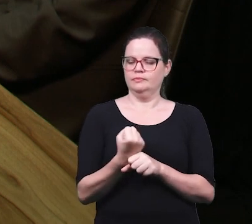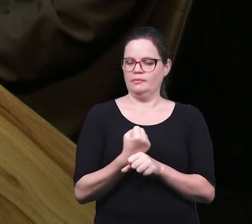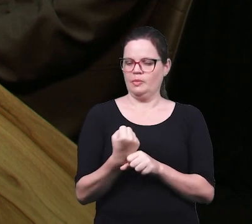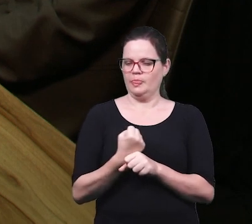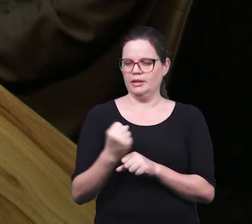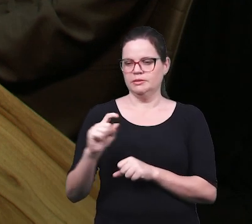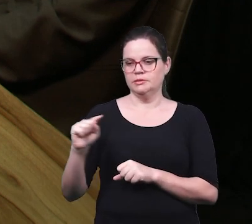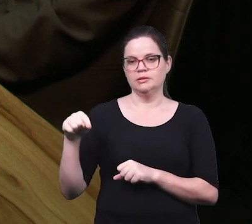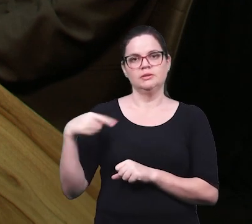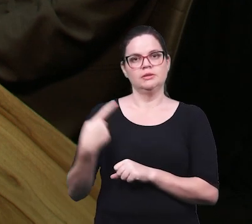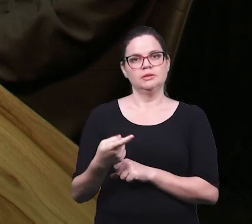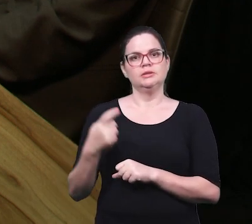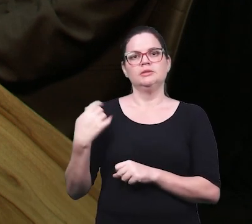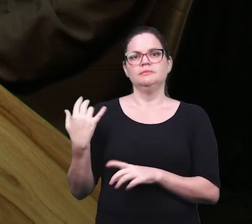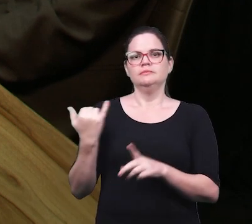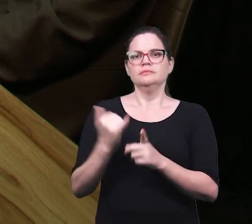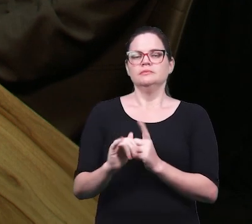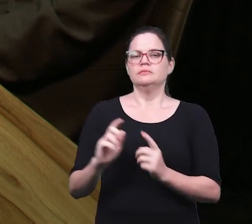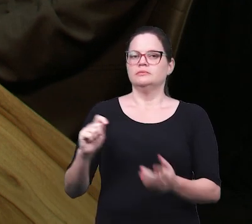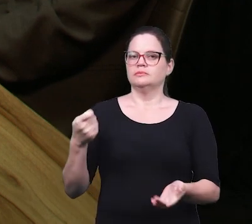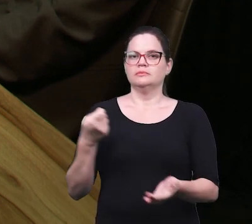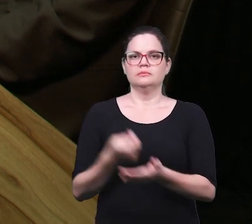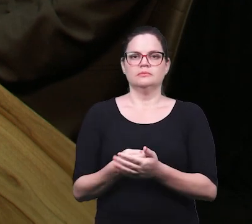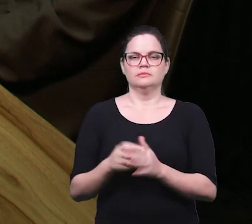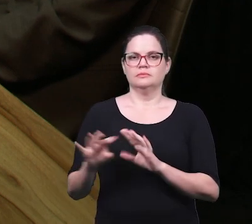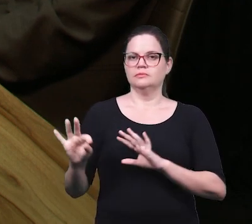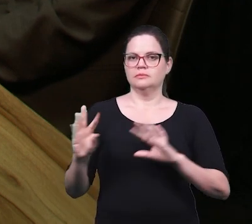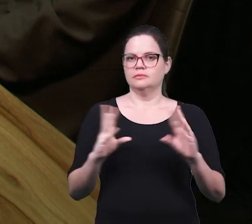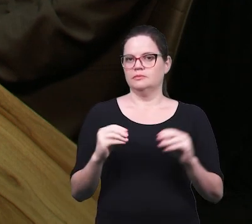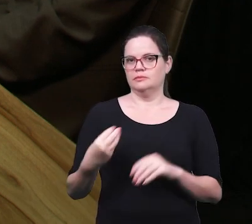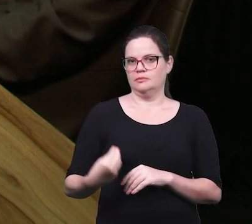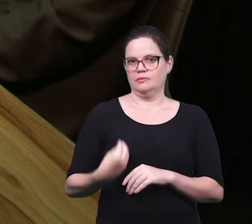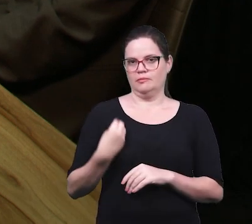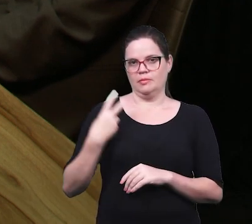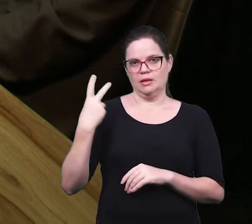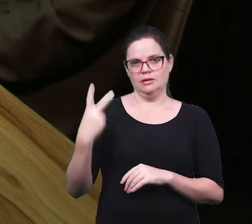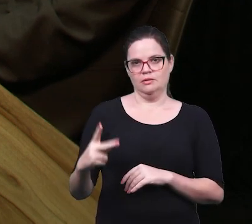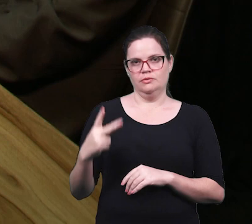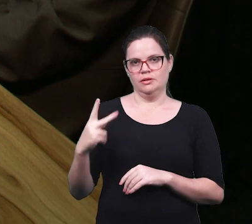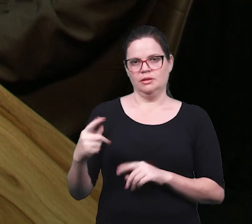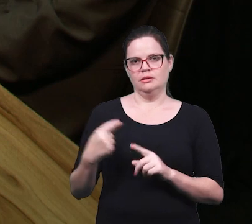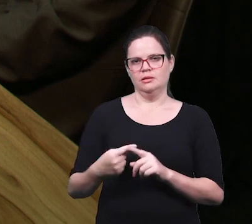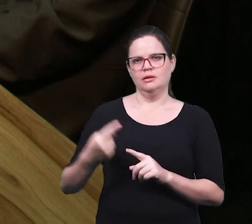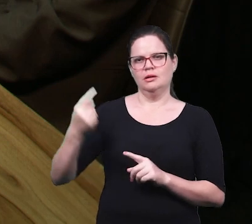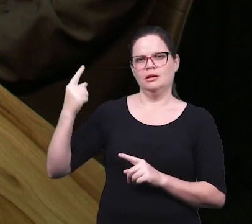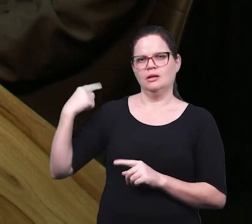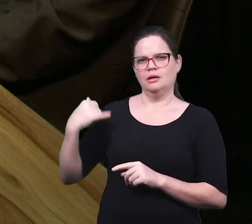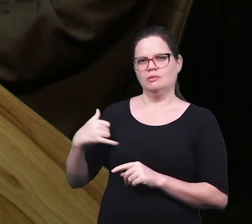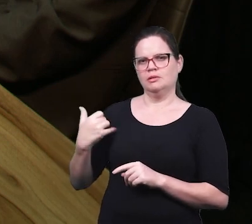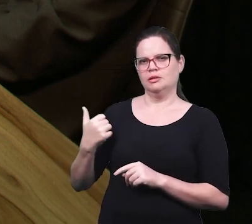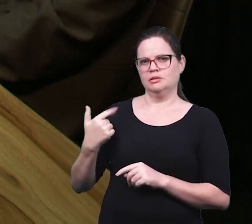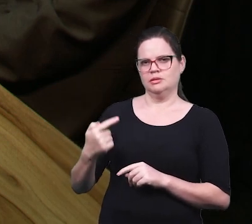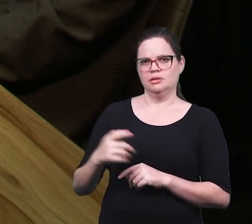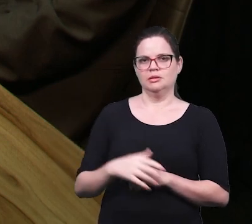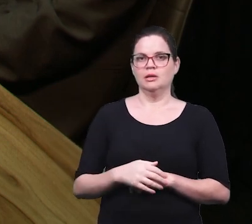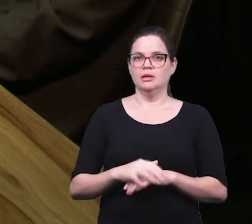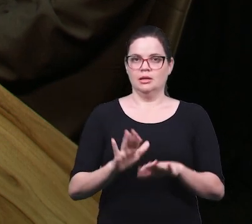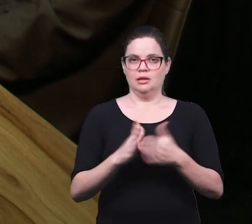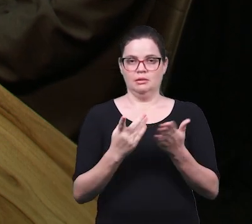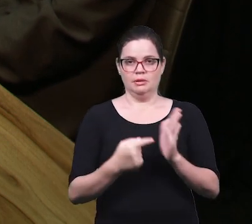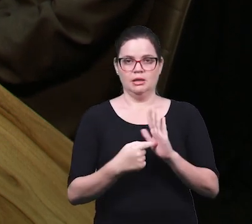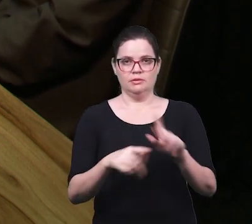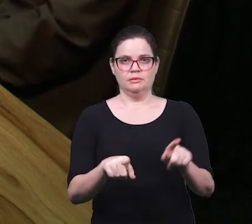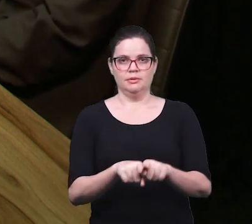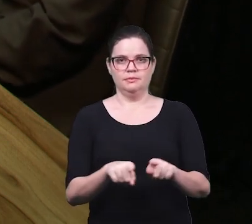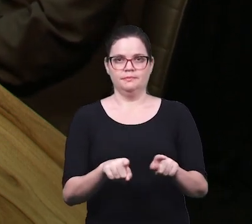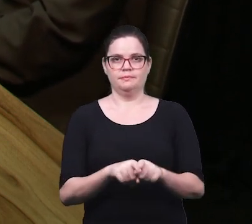se passaram e agora José está vendo todo o cumprimento dos sonhos lá quando ele tinha 17 anos. E a palavra menciona isso,